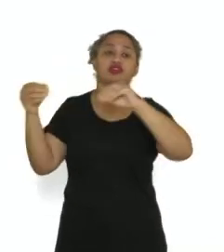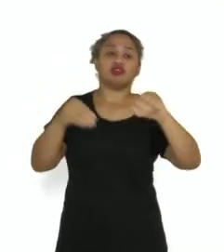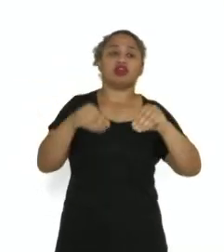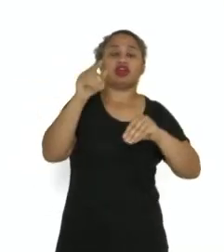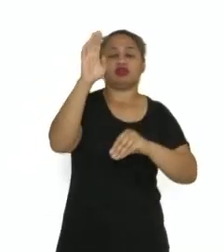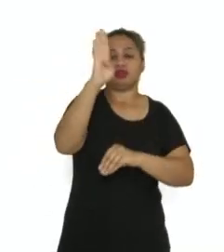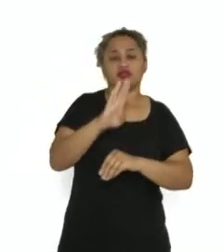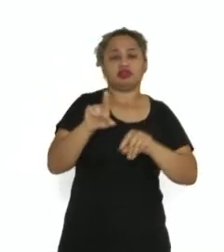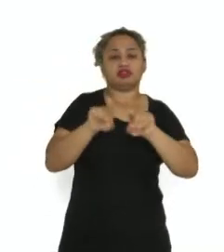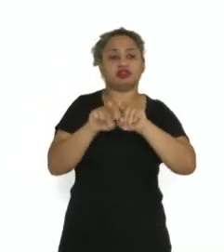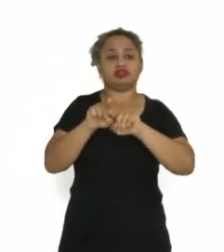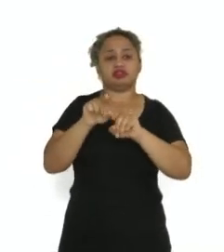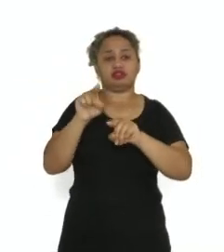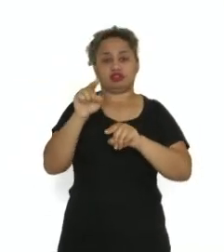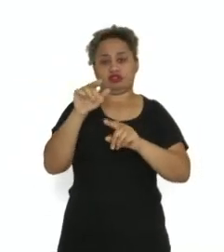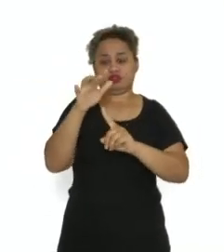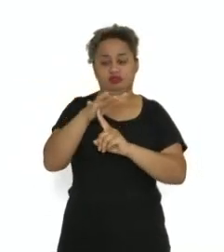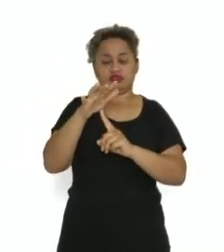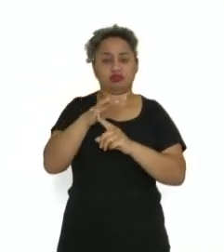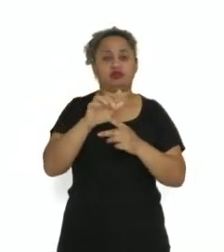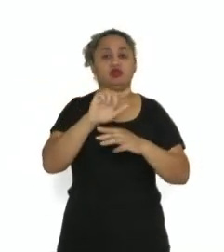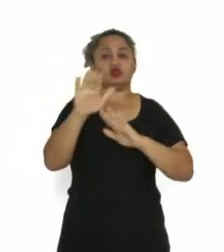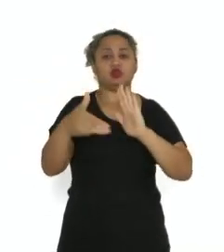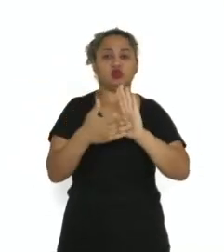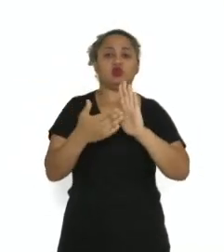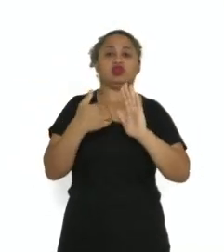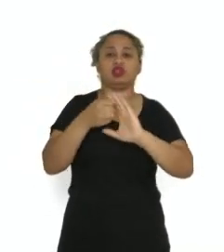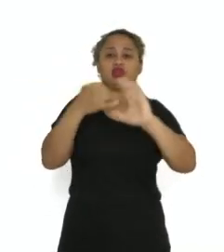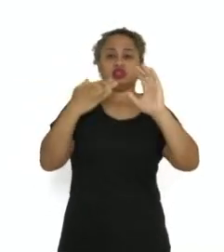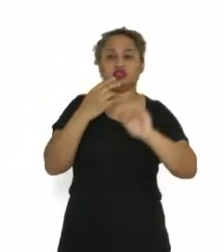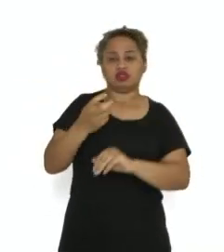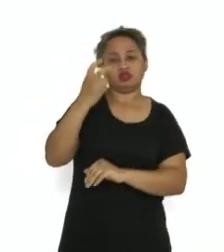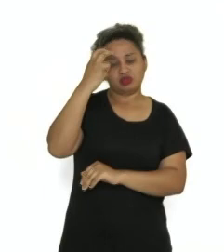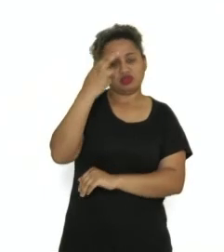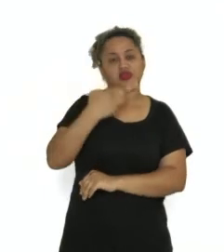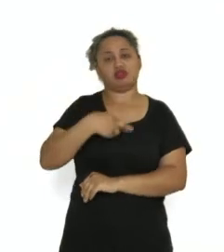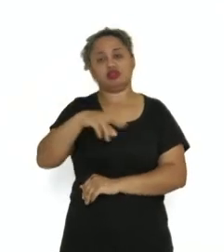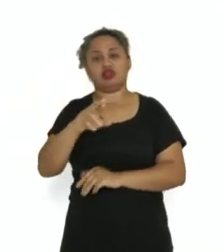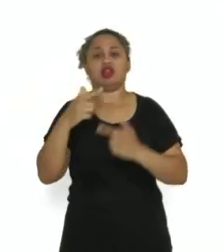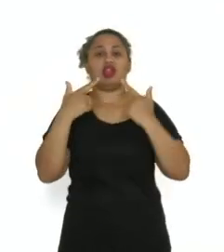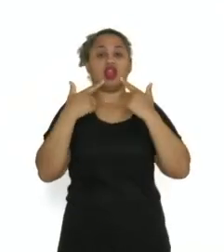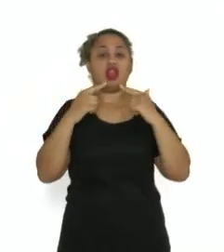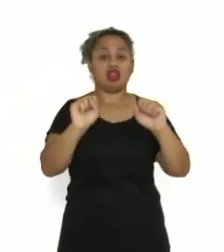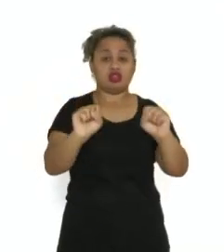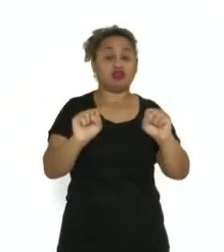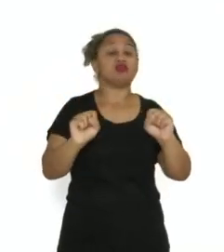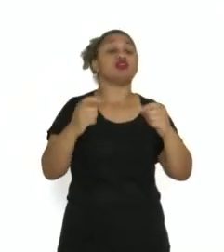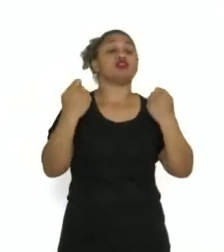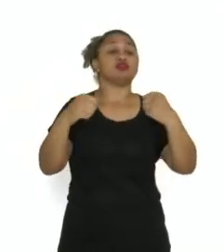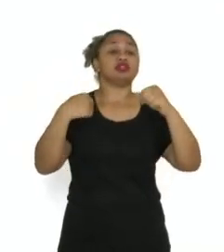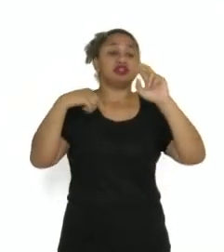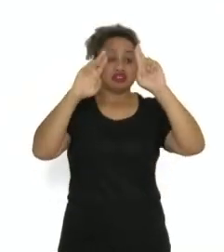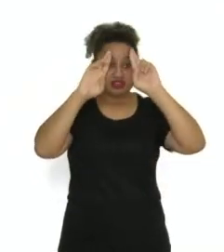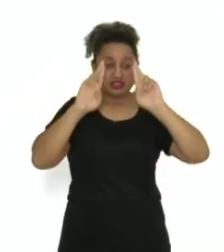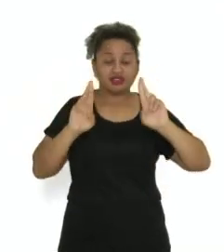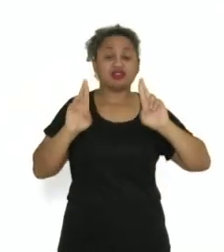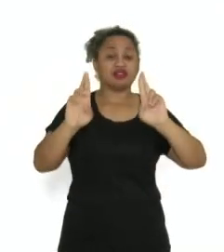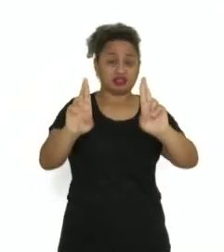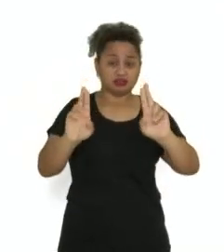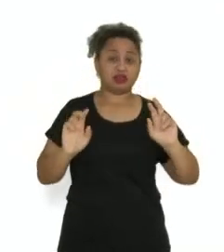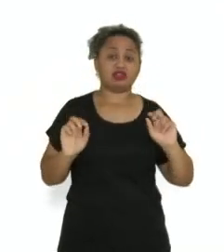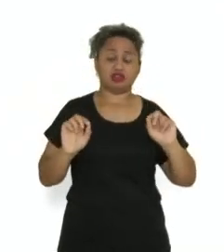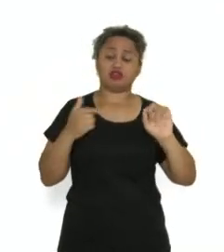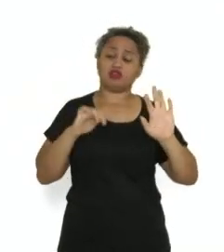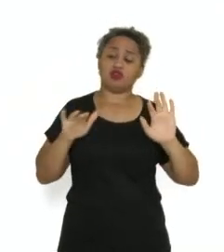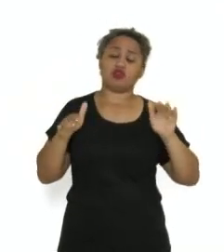o Paraná. Todo traço cultural, religioso, linguístico deve ser respeitado, né? E